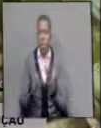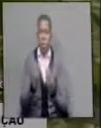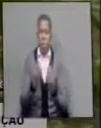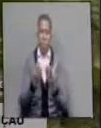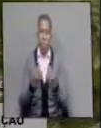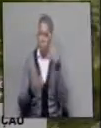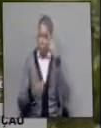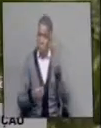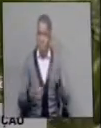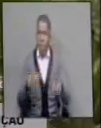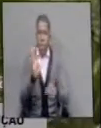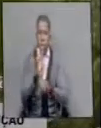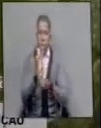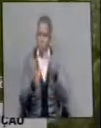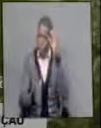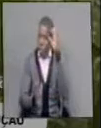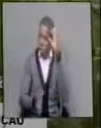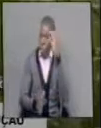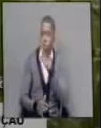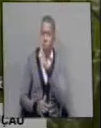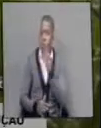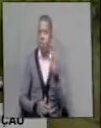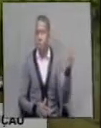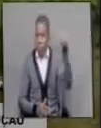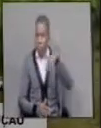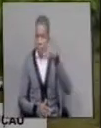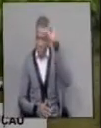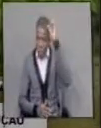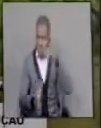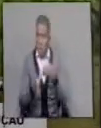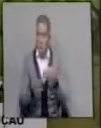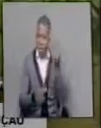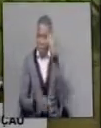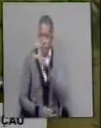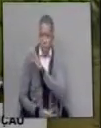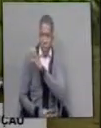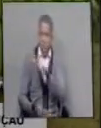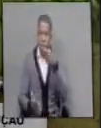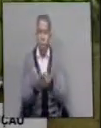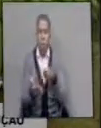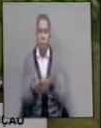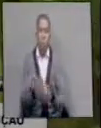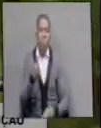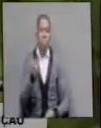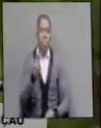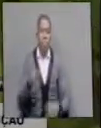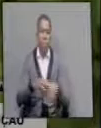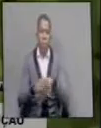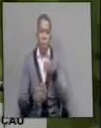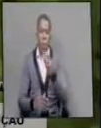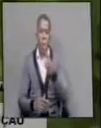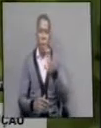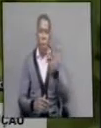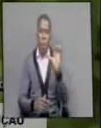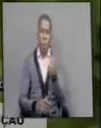compradora hoje o cacau aqui produzido cérebro de cimento para alimentar o viveiro do município do buco zau com mais de 100